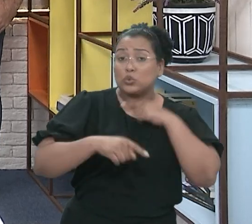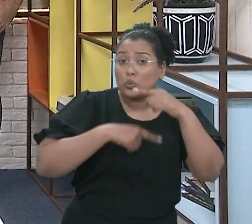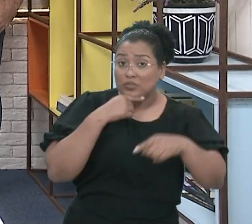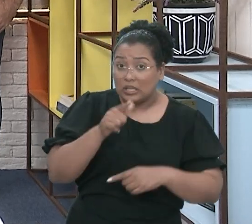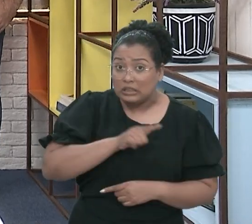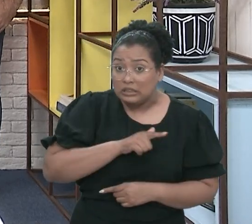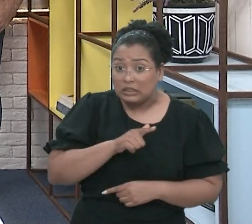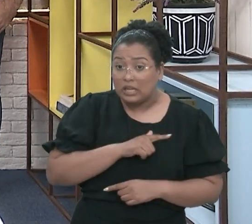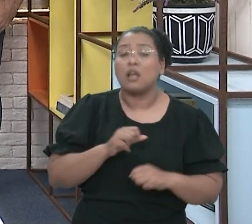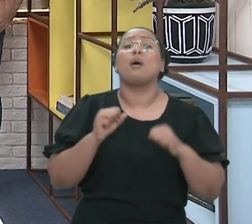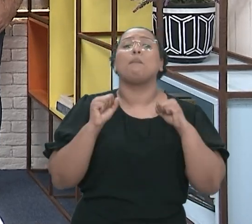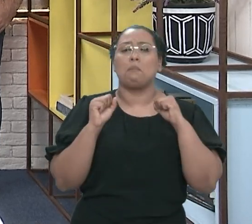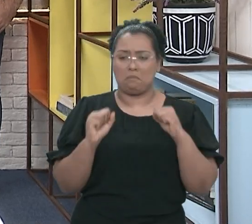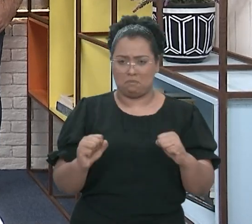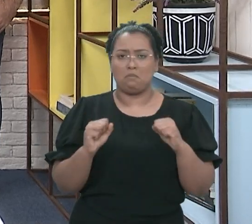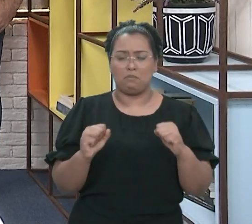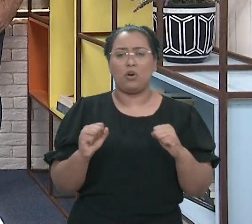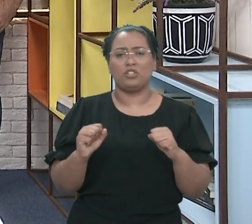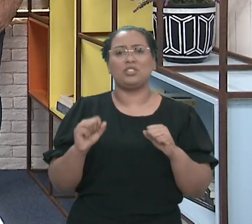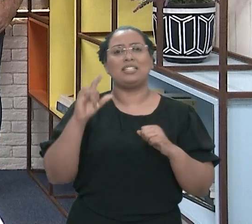tirar as dúvidas por meio do